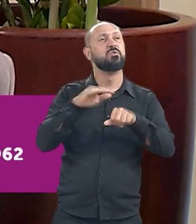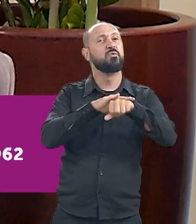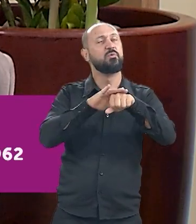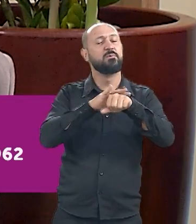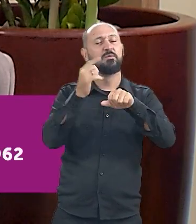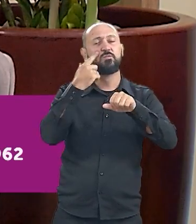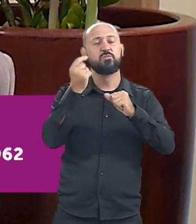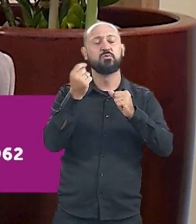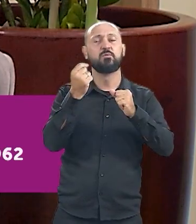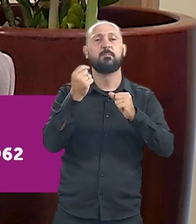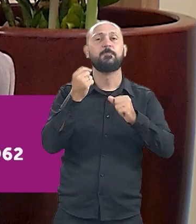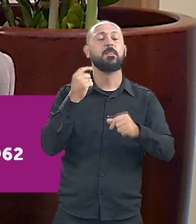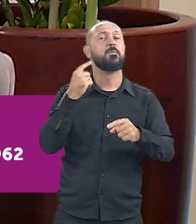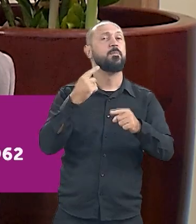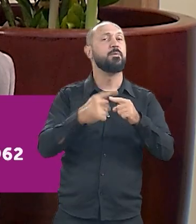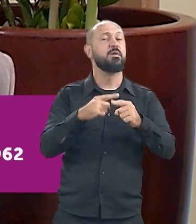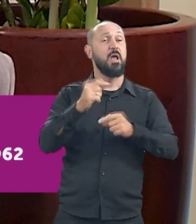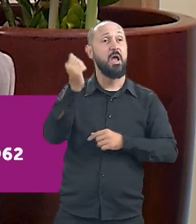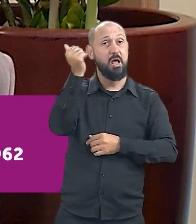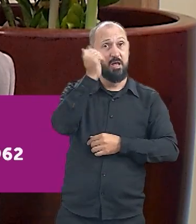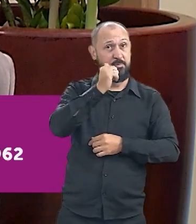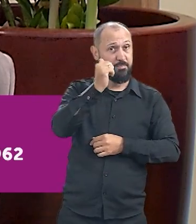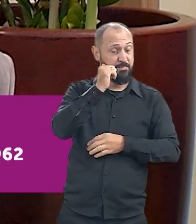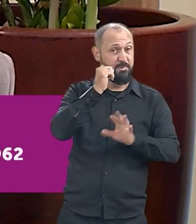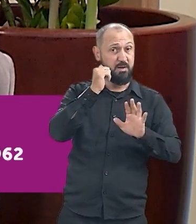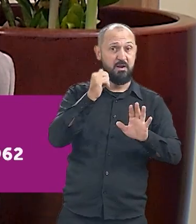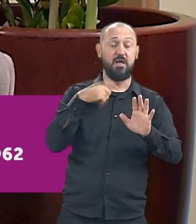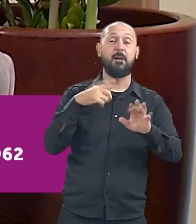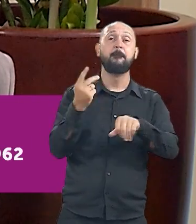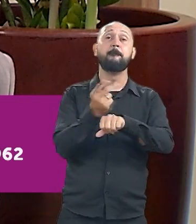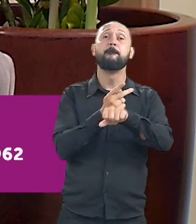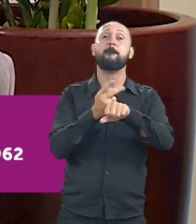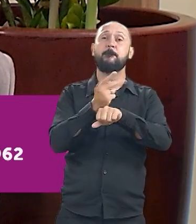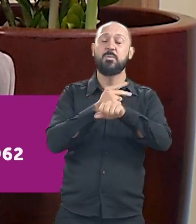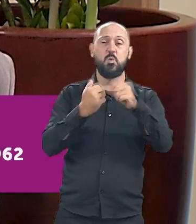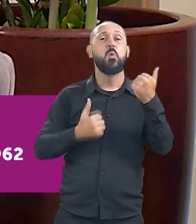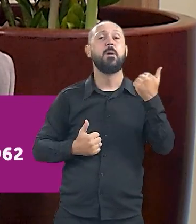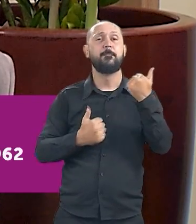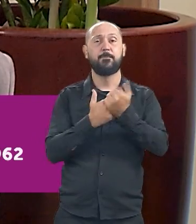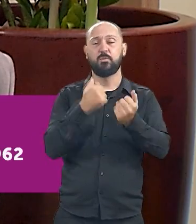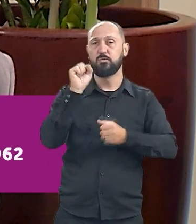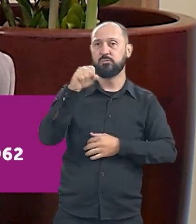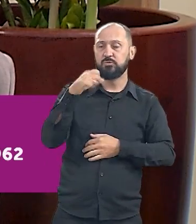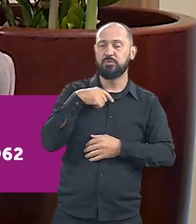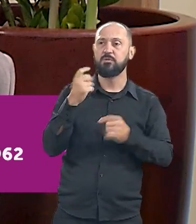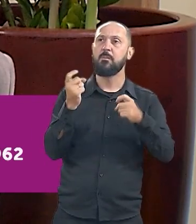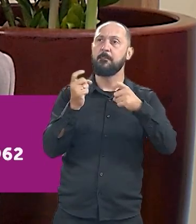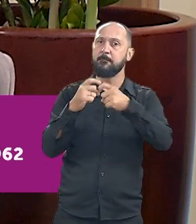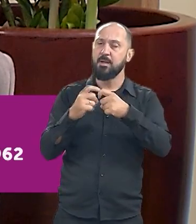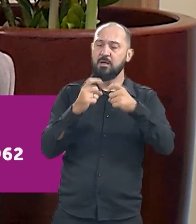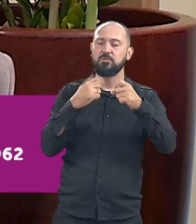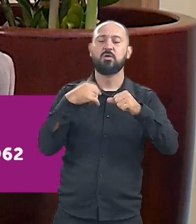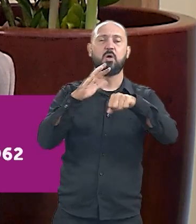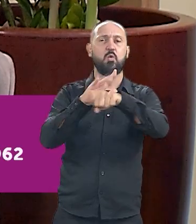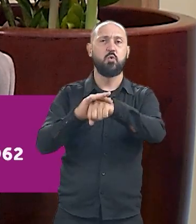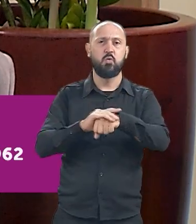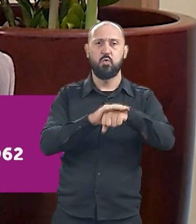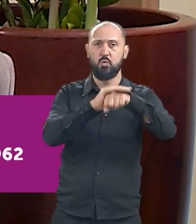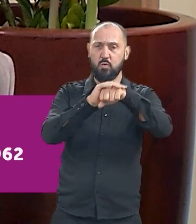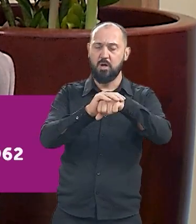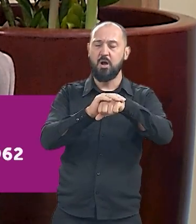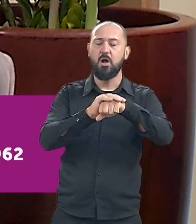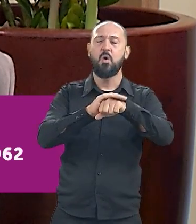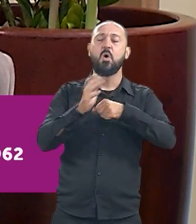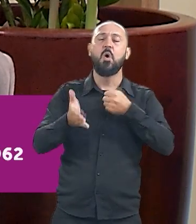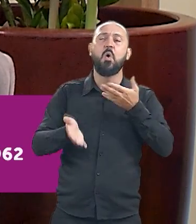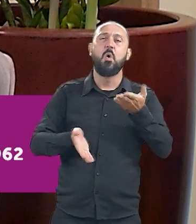gênero, porque as mulheres, elas até buscam mais apoio, né? Médico, em caso de doença, ou de